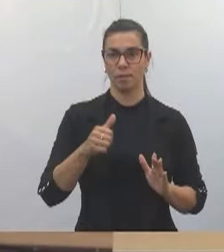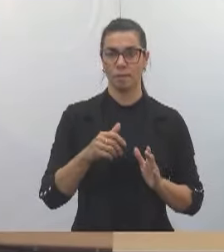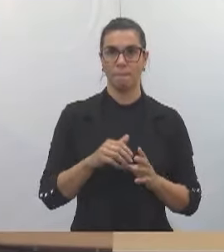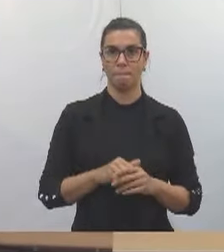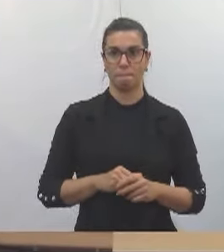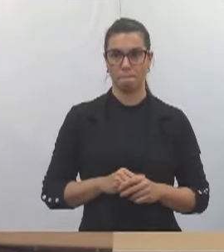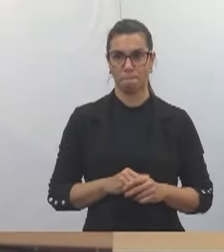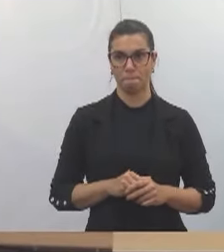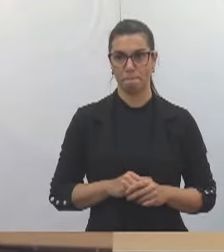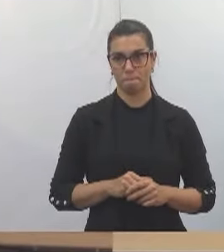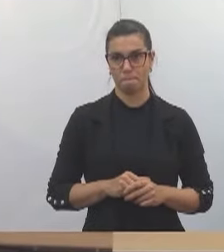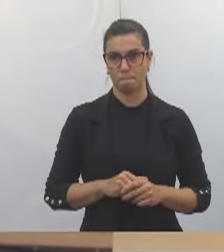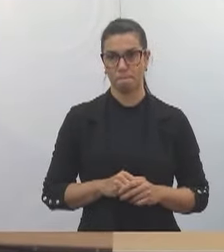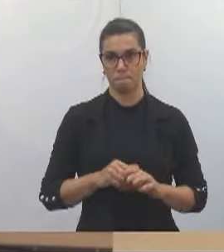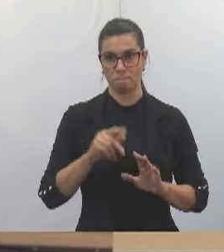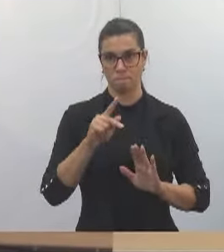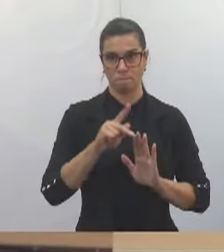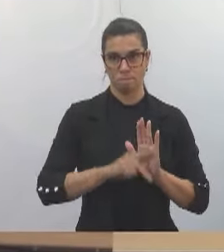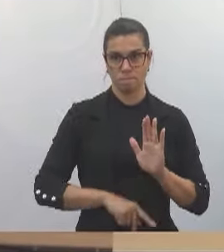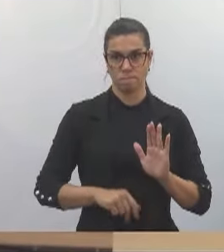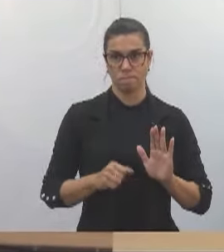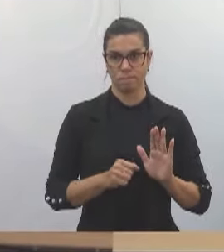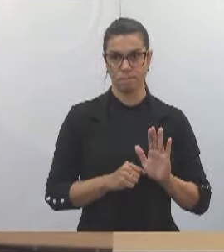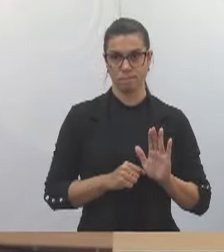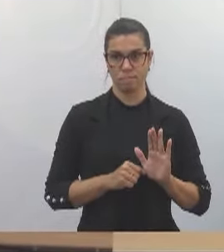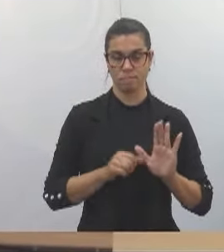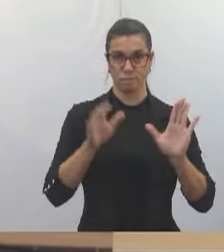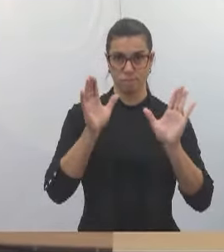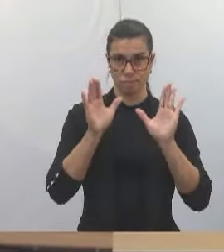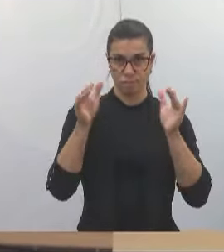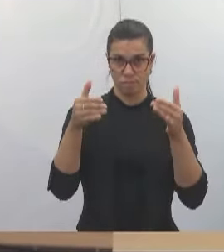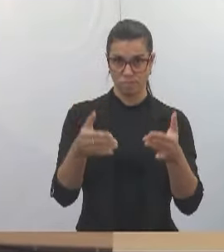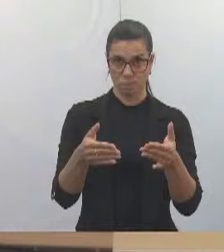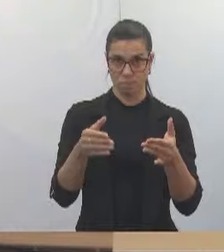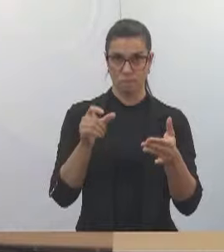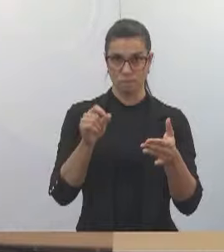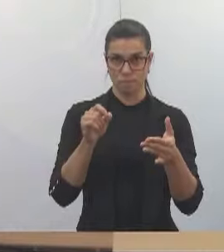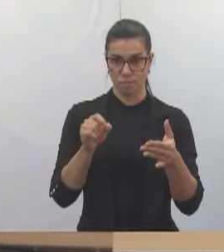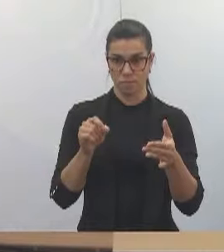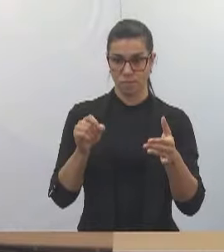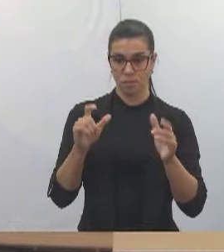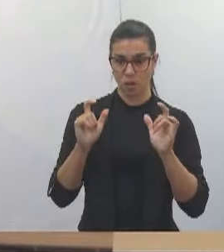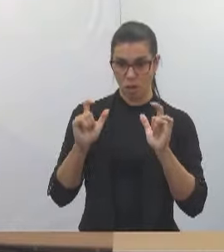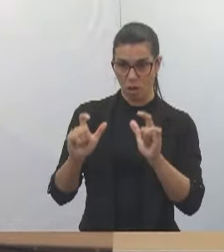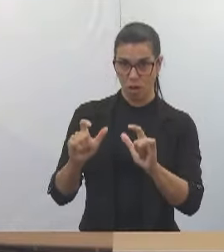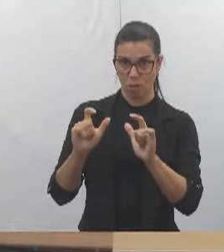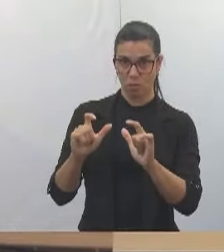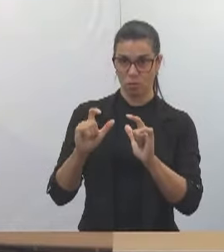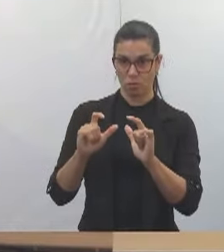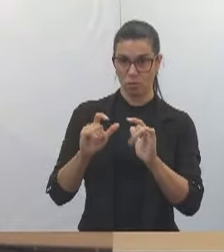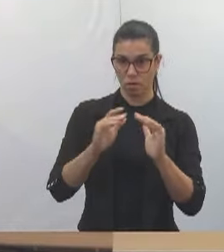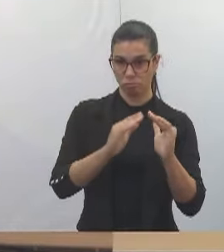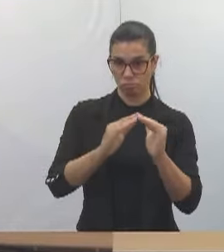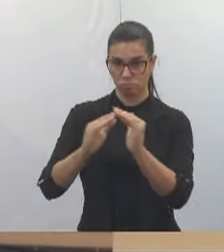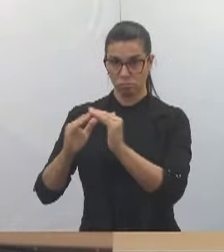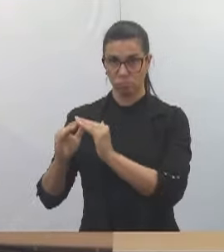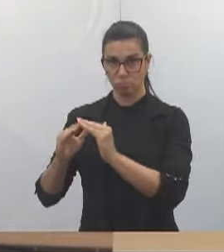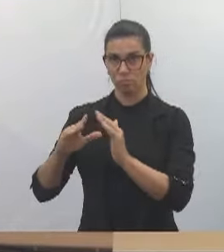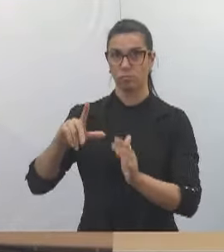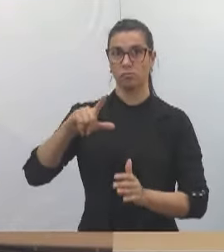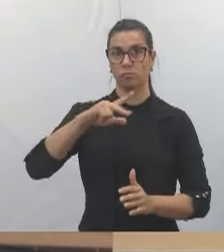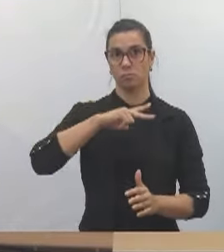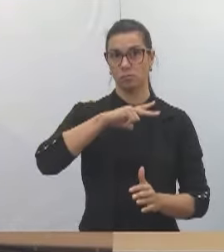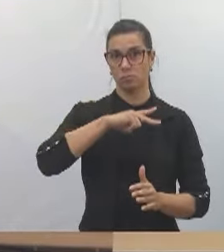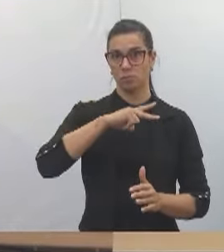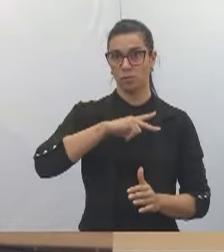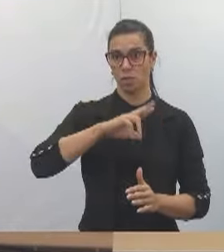gente, esse projeto, ele é direcionado para condomínios, tá? Não é direcionado